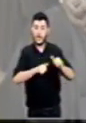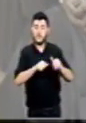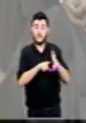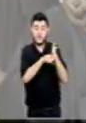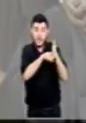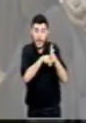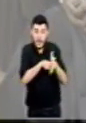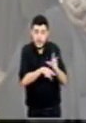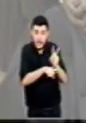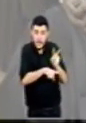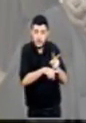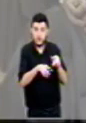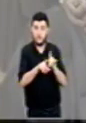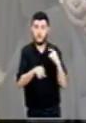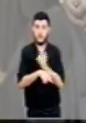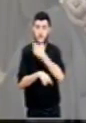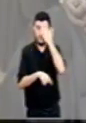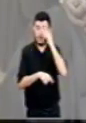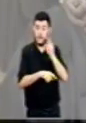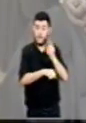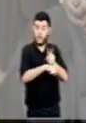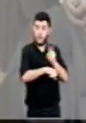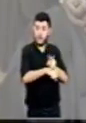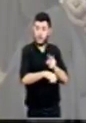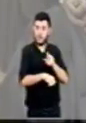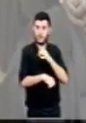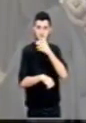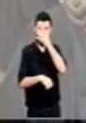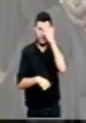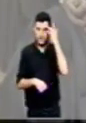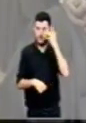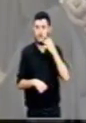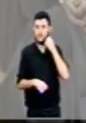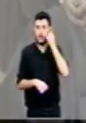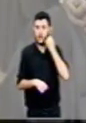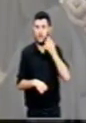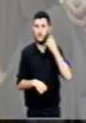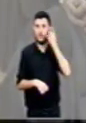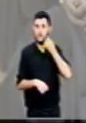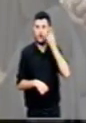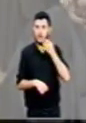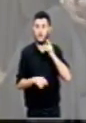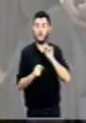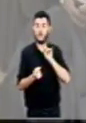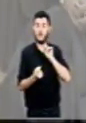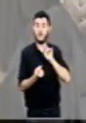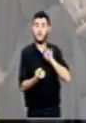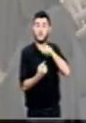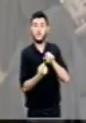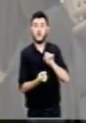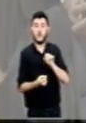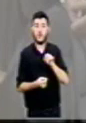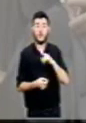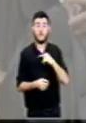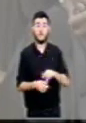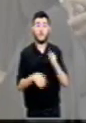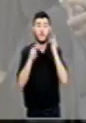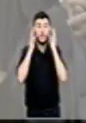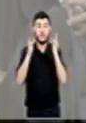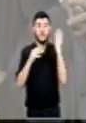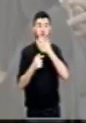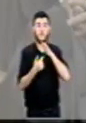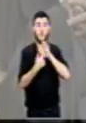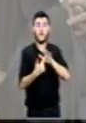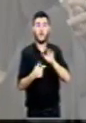é a proteção do parlamentar não ter que testemunhar sobre fatos, pessoas ou documentos que